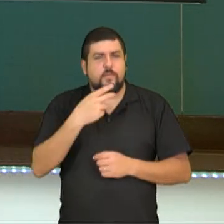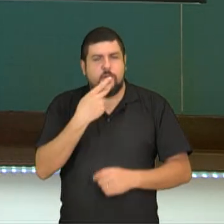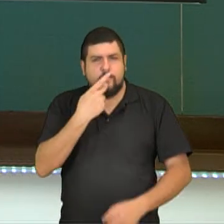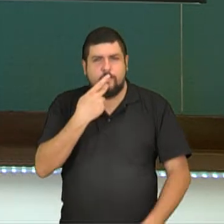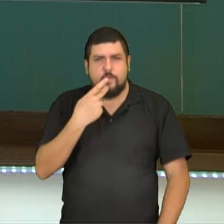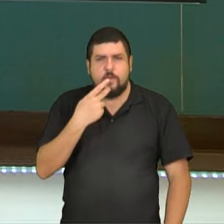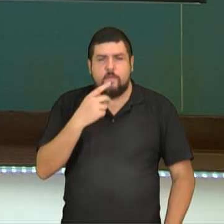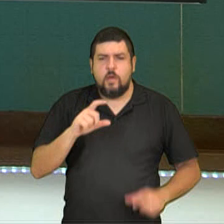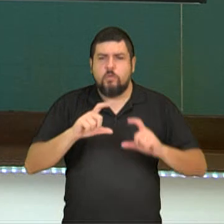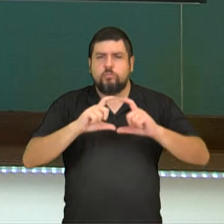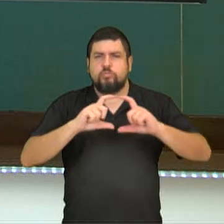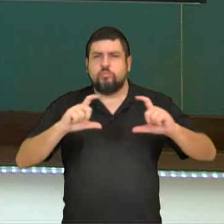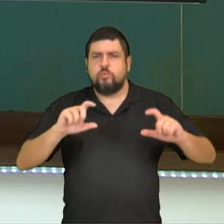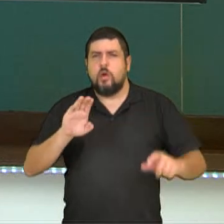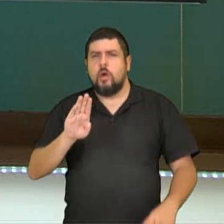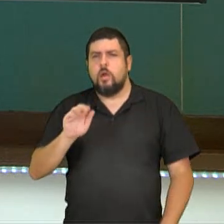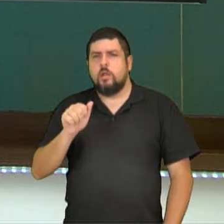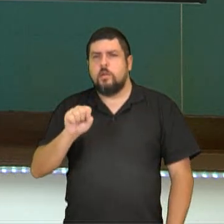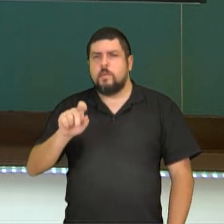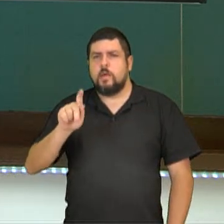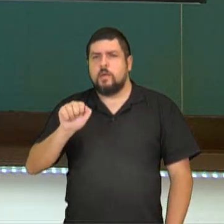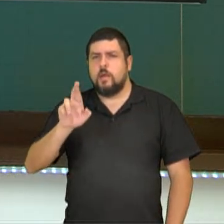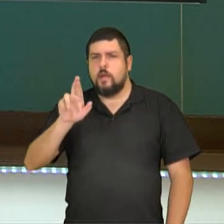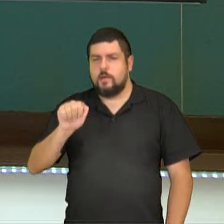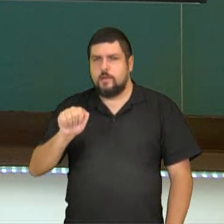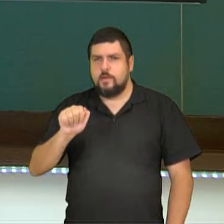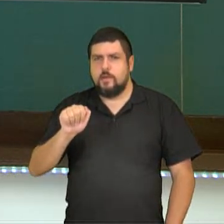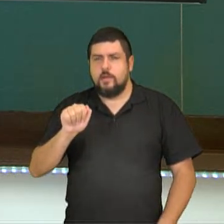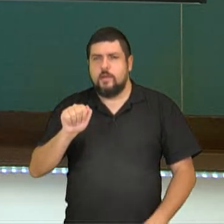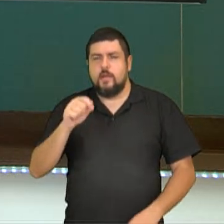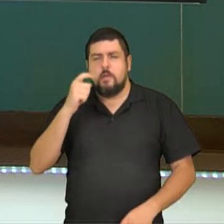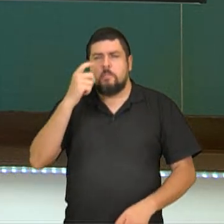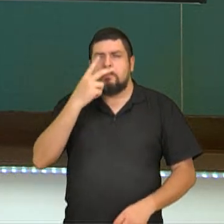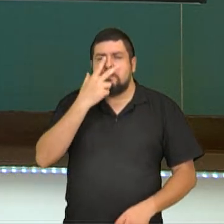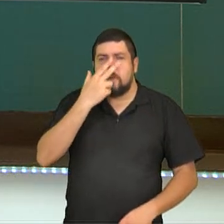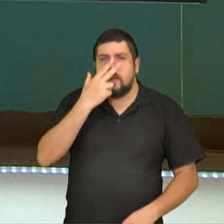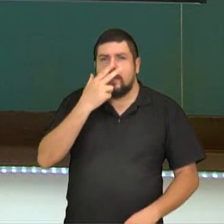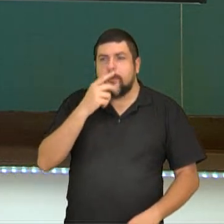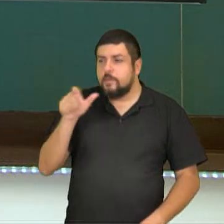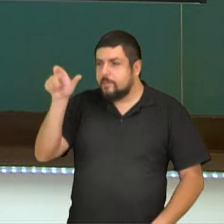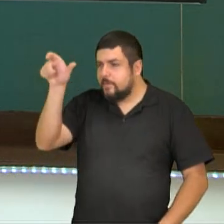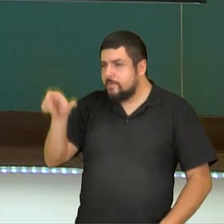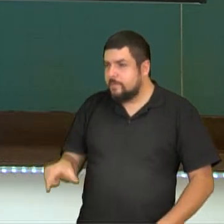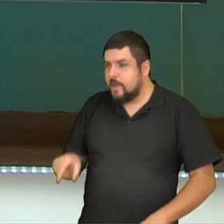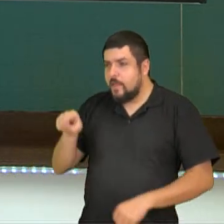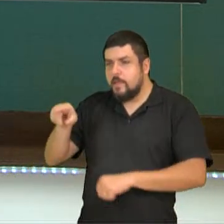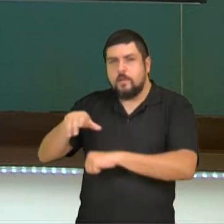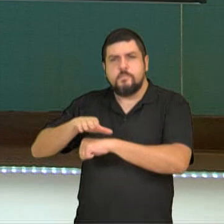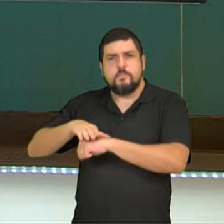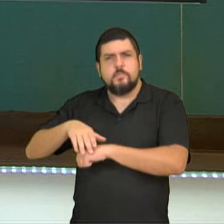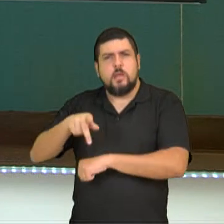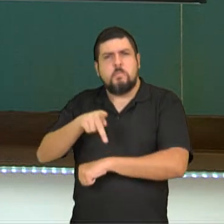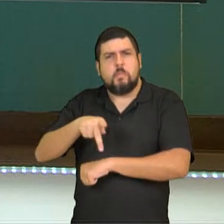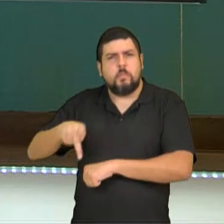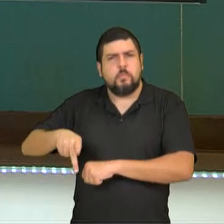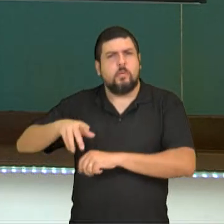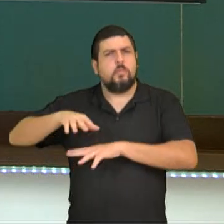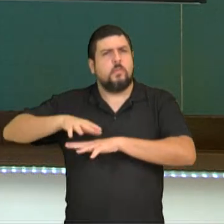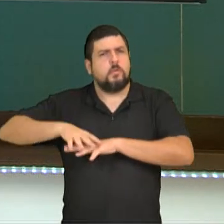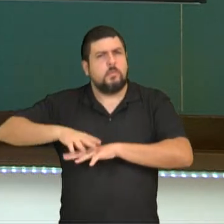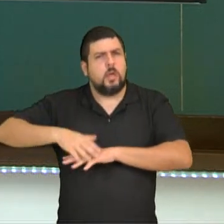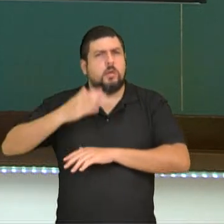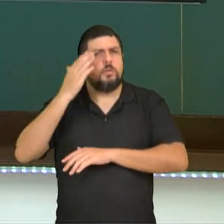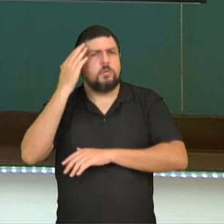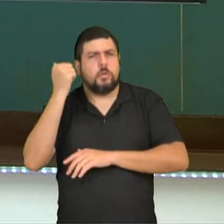de Bhaskara, a conclusão mais óbvia, né, parece que foi o Bhaskara, né, um professor, astrólogo,